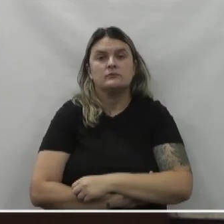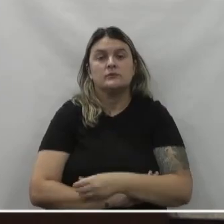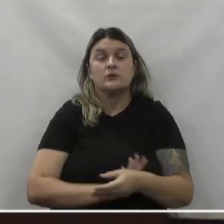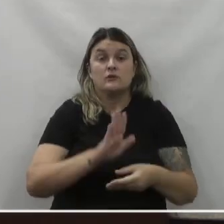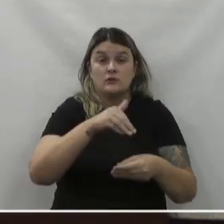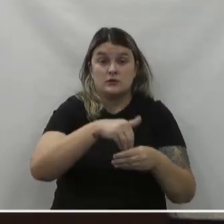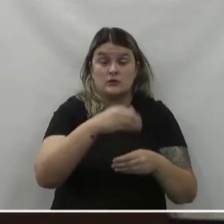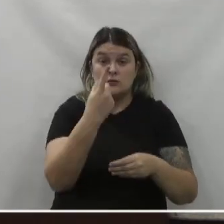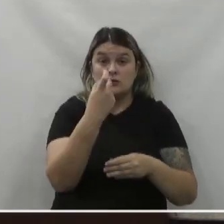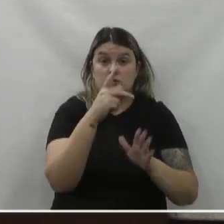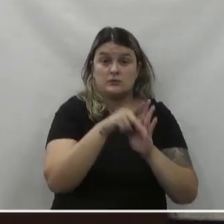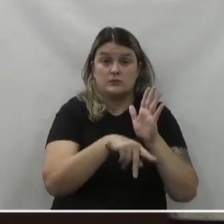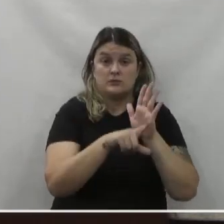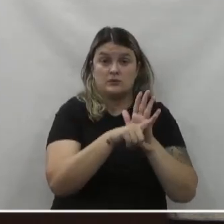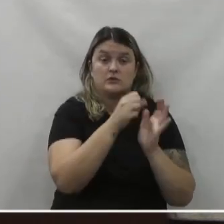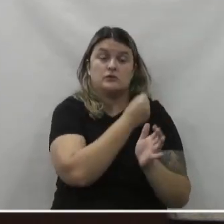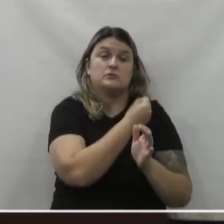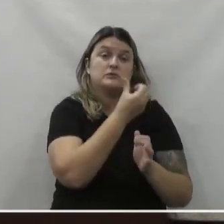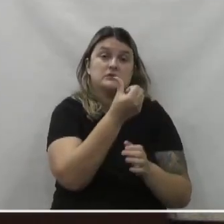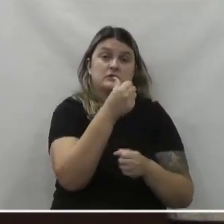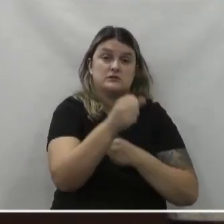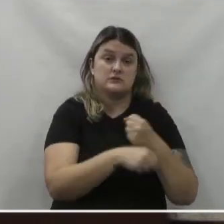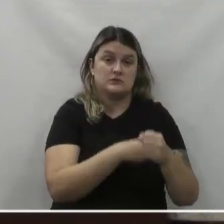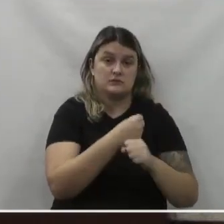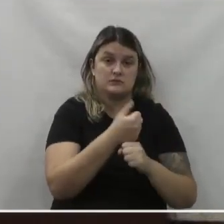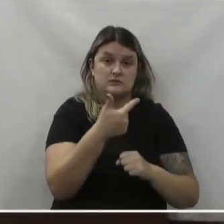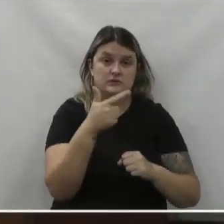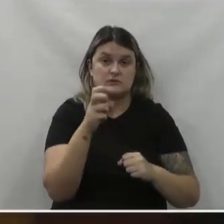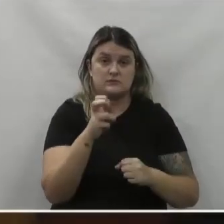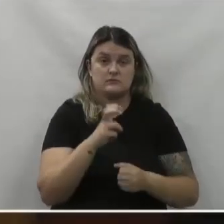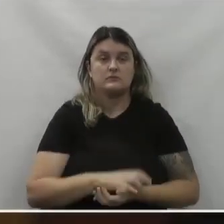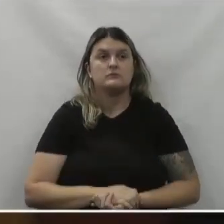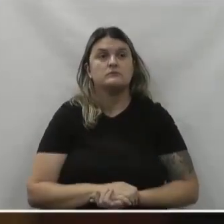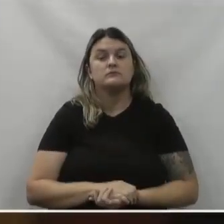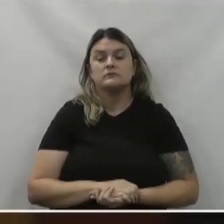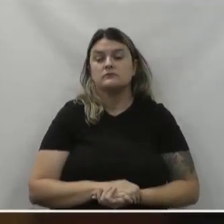Votação única do projeto de lei ordinária número 6/2025.